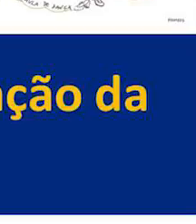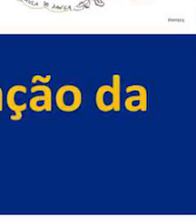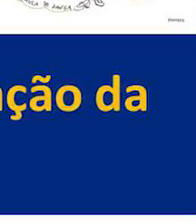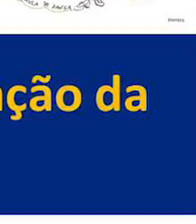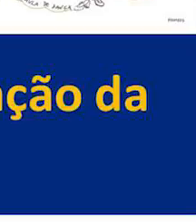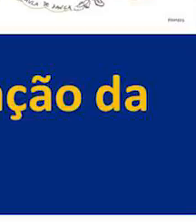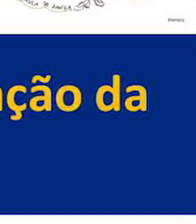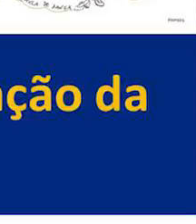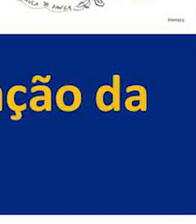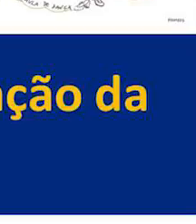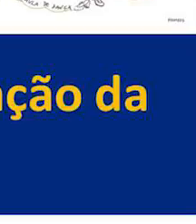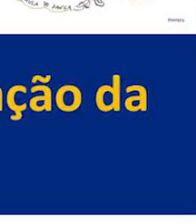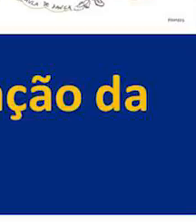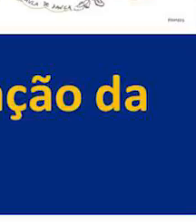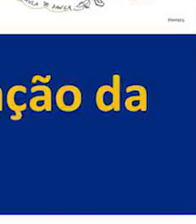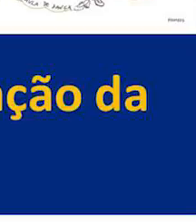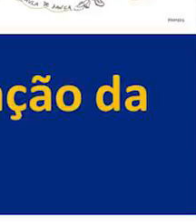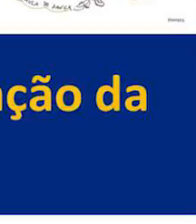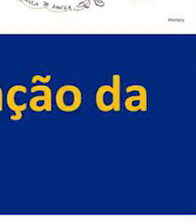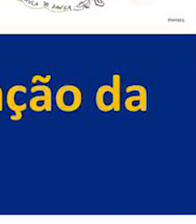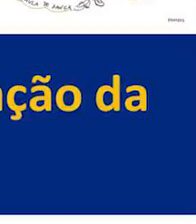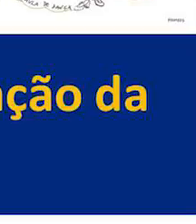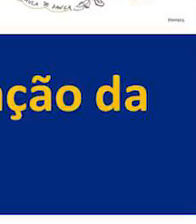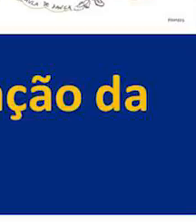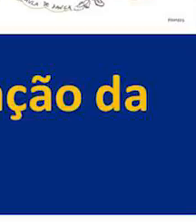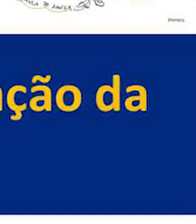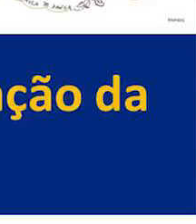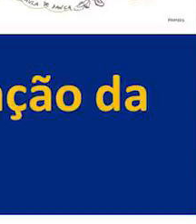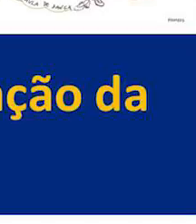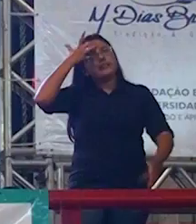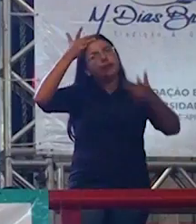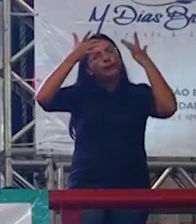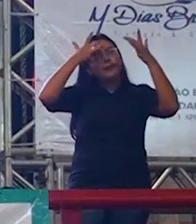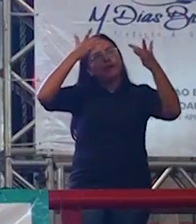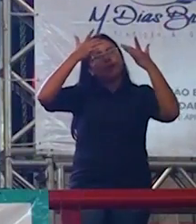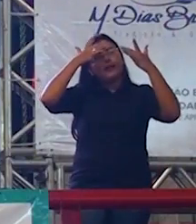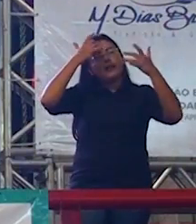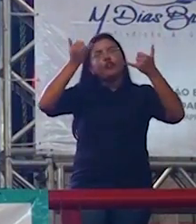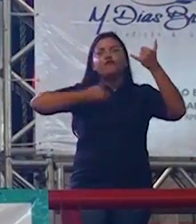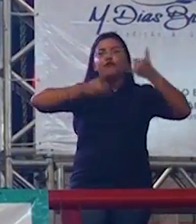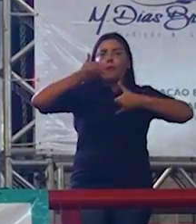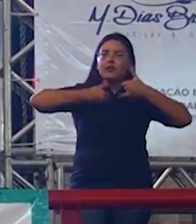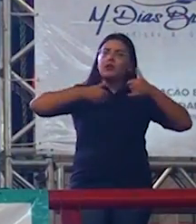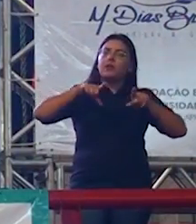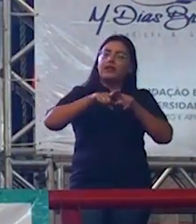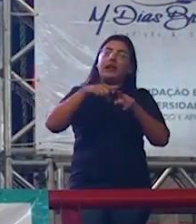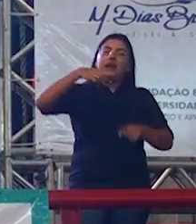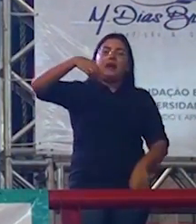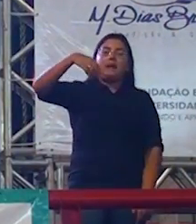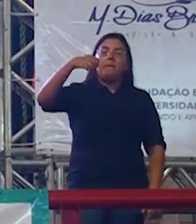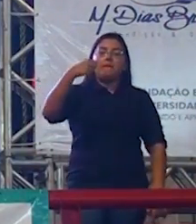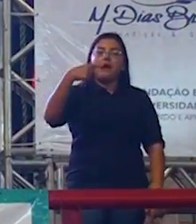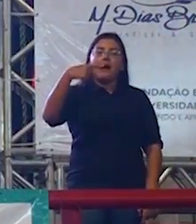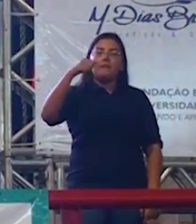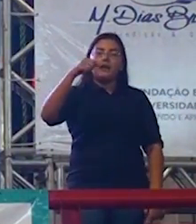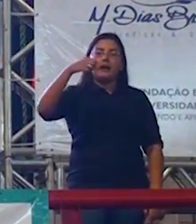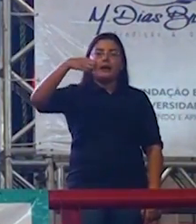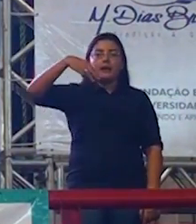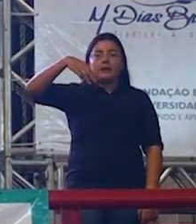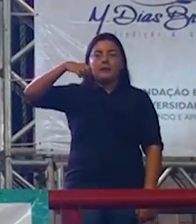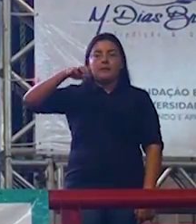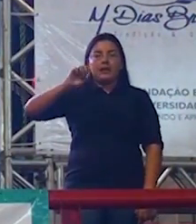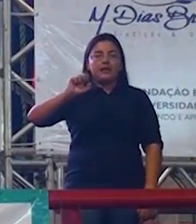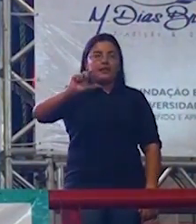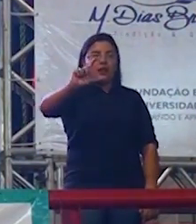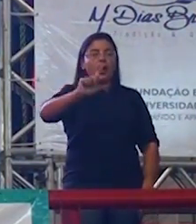aprender. Tem gente que usa mapa mental, na internet procura algumas informações sobre isso, é uma excelente maneira de fazer